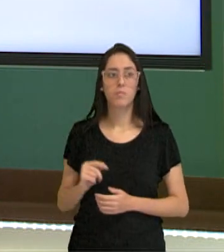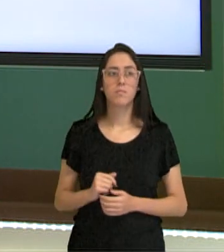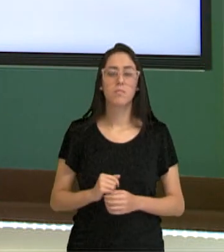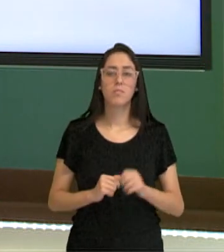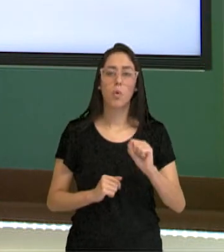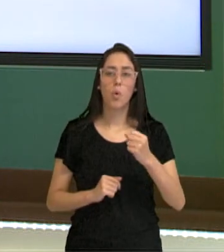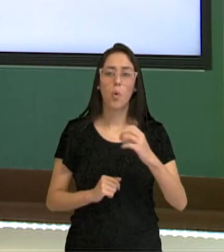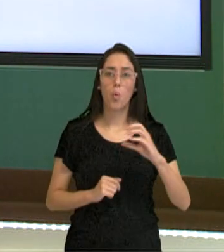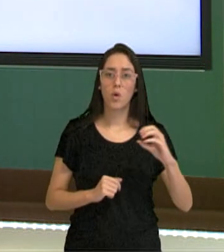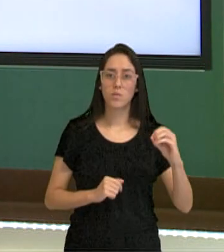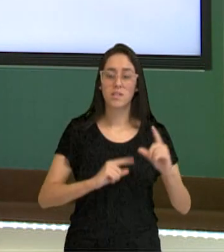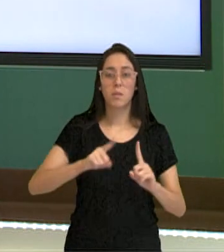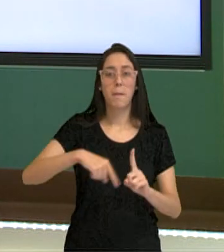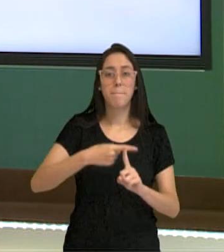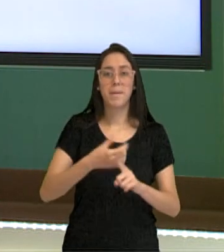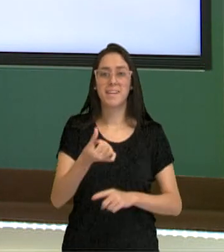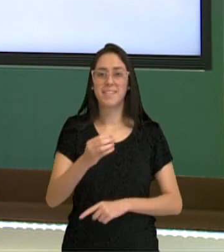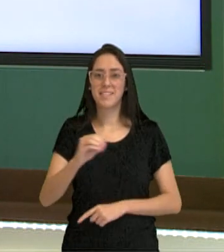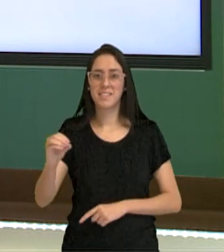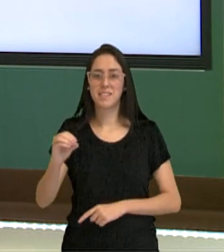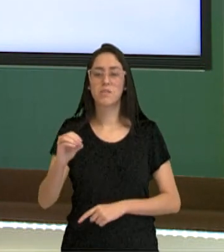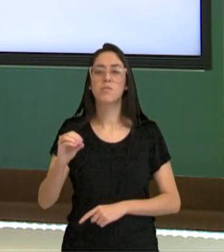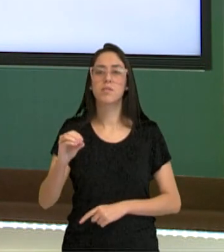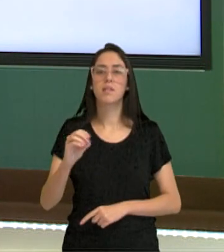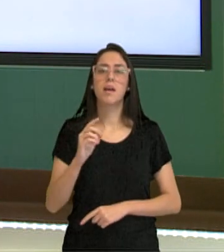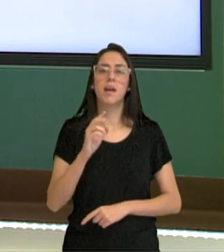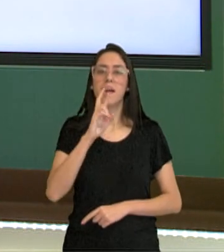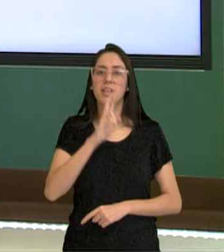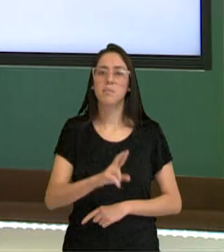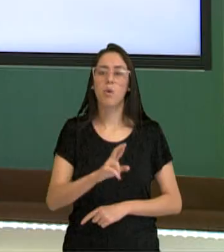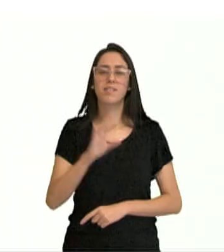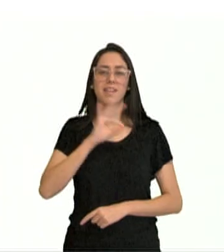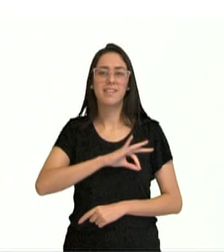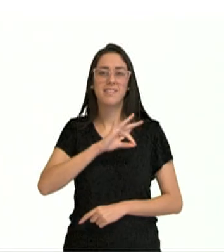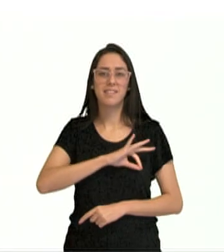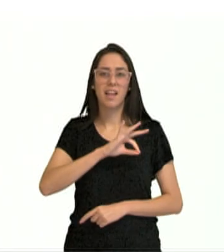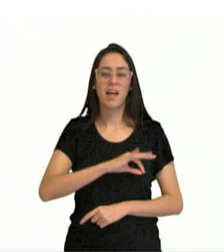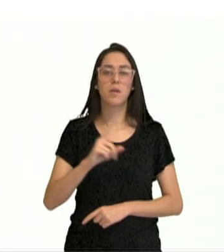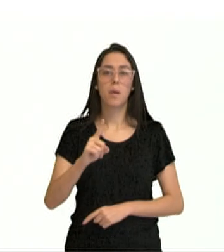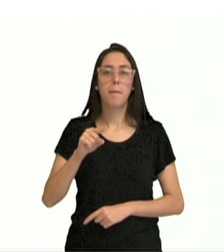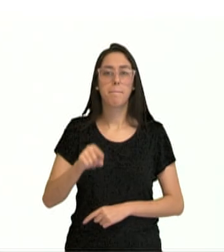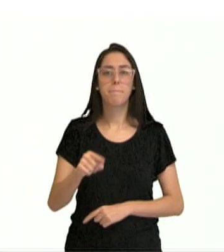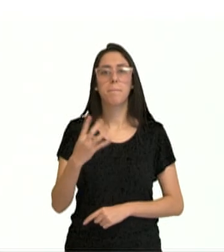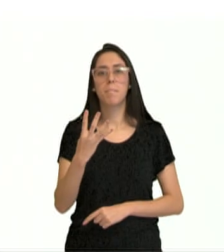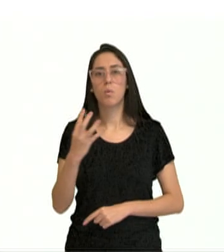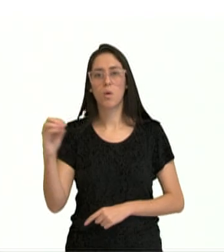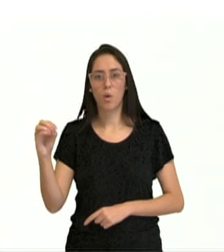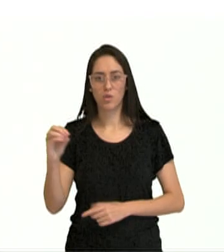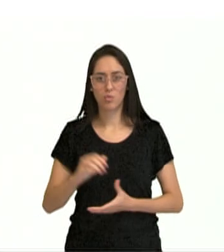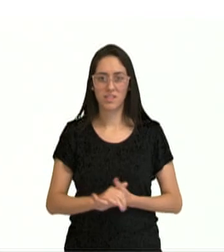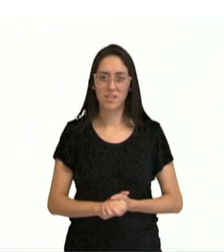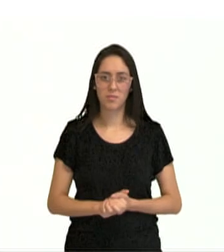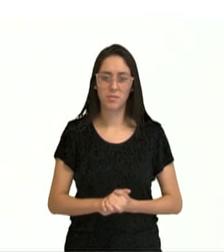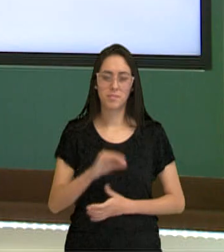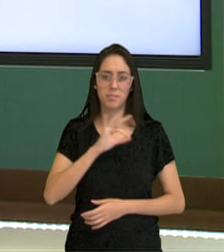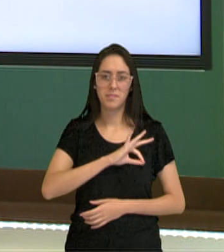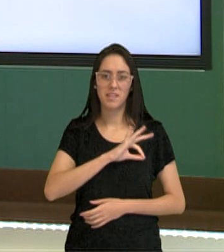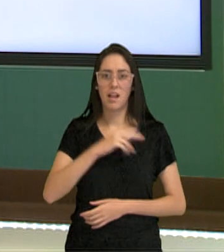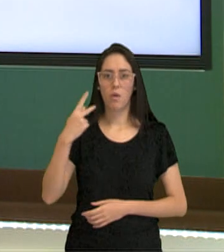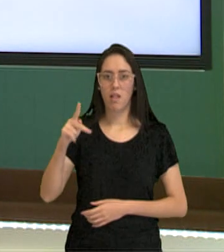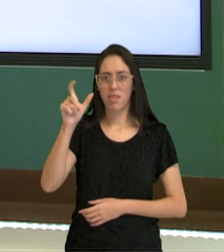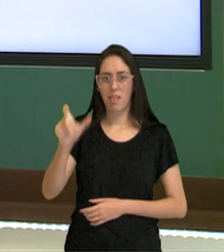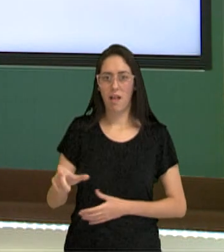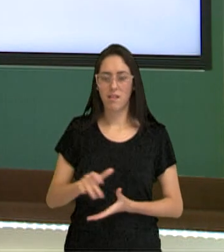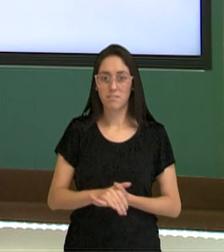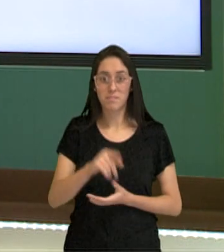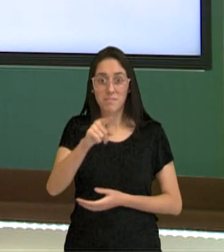800 mais 600, 1.400. Então, o salário dessa vendedora nesse mês vai ser 1.400.